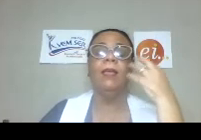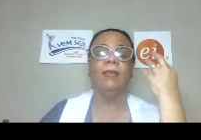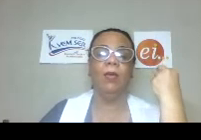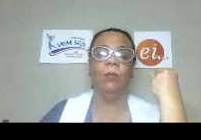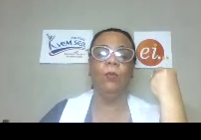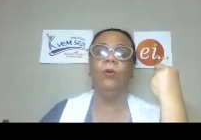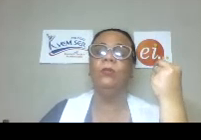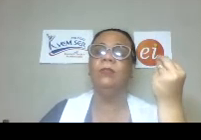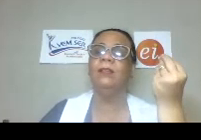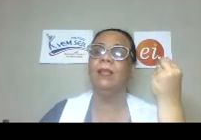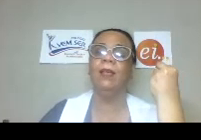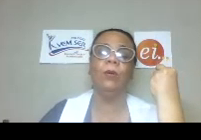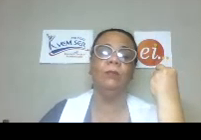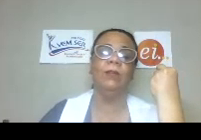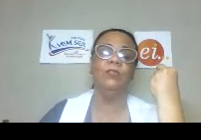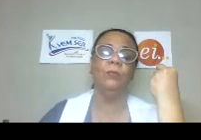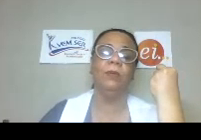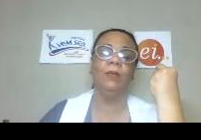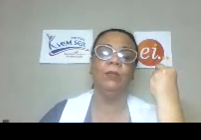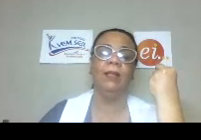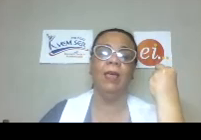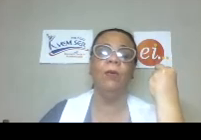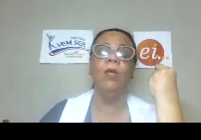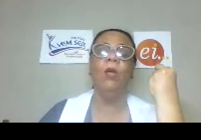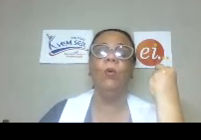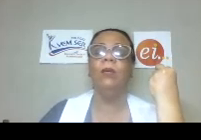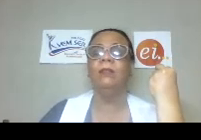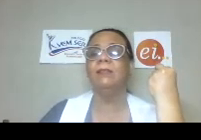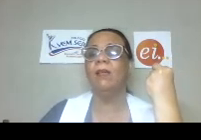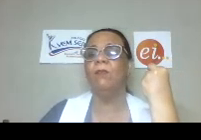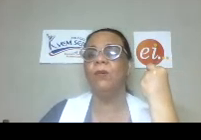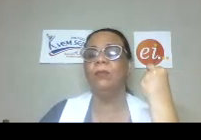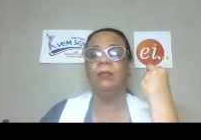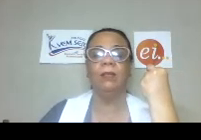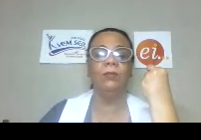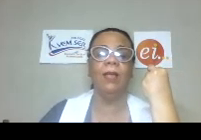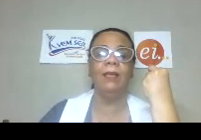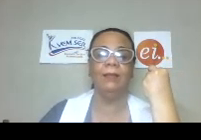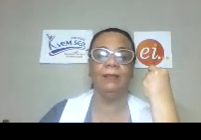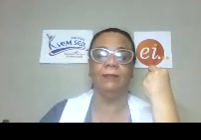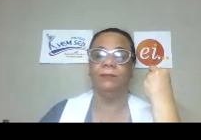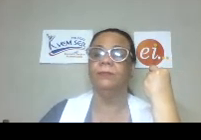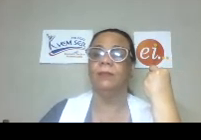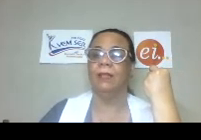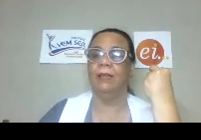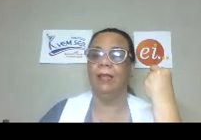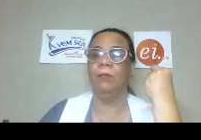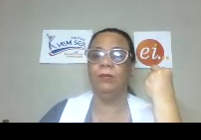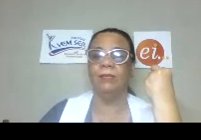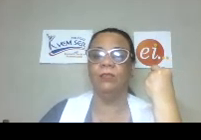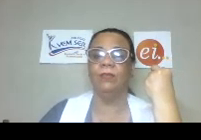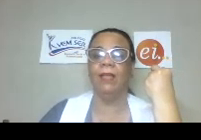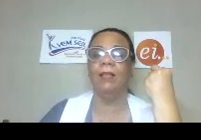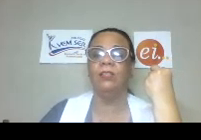subtrações, que é outra, né? Quanto ele subia o degrau, quanto que estavam faltando ainda.